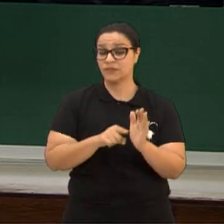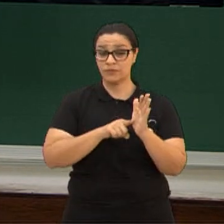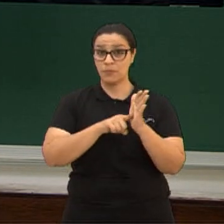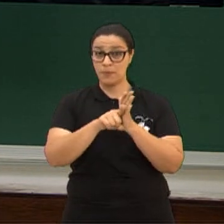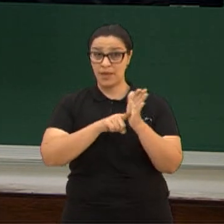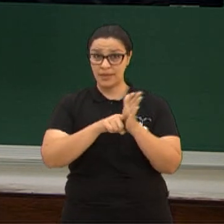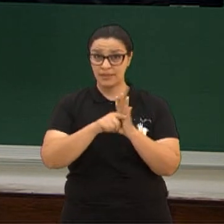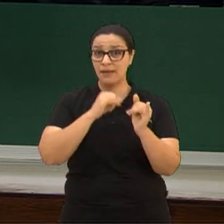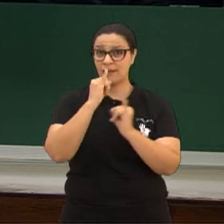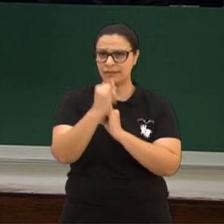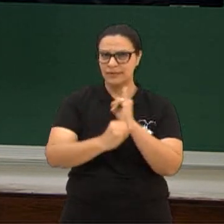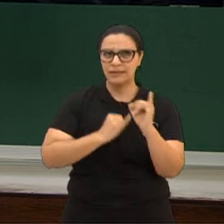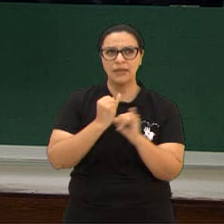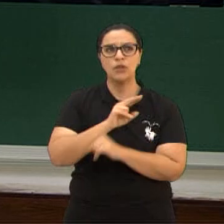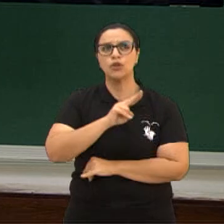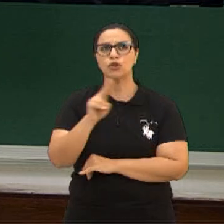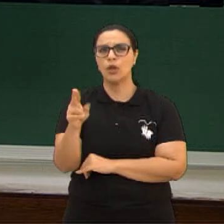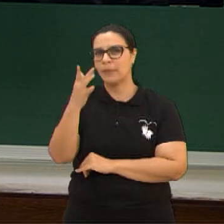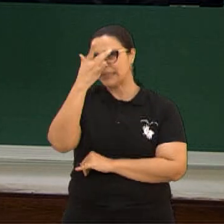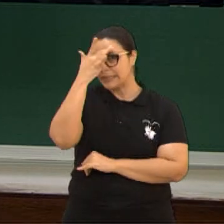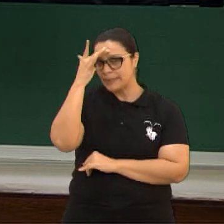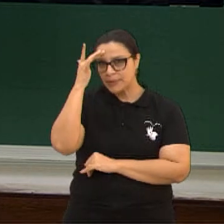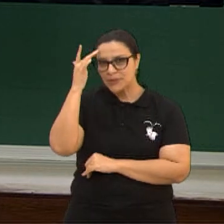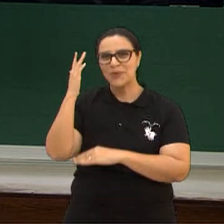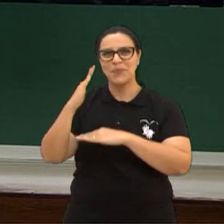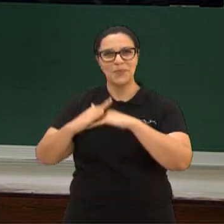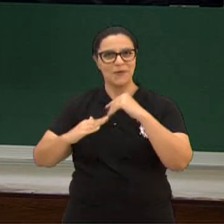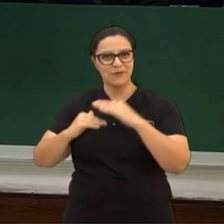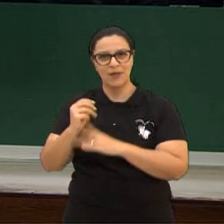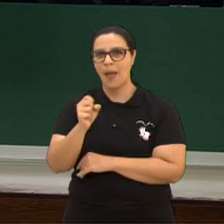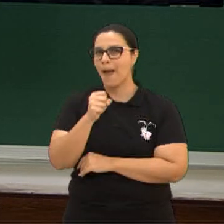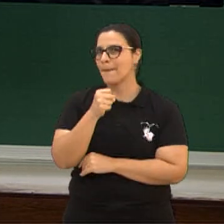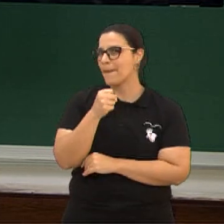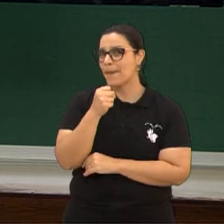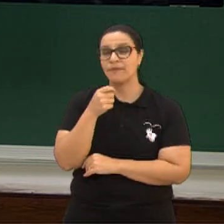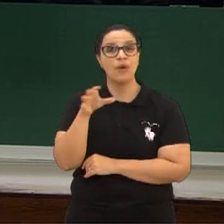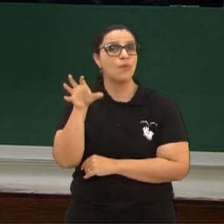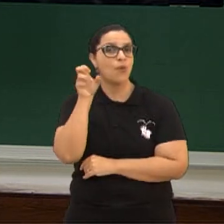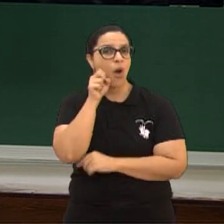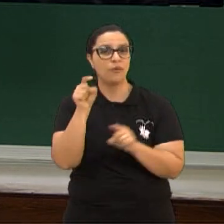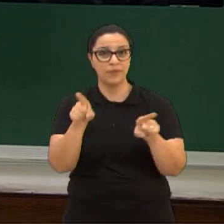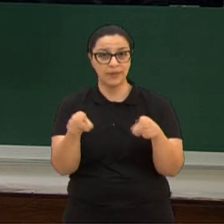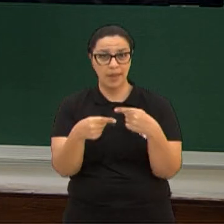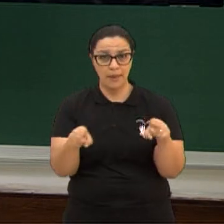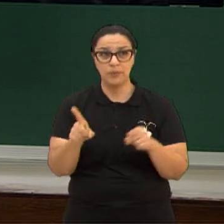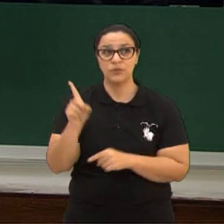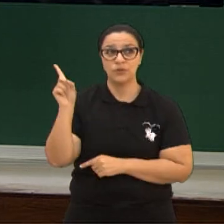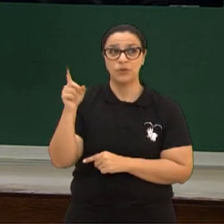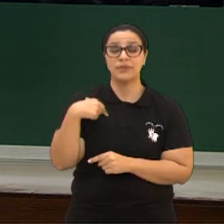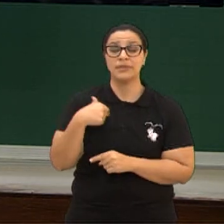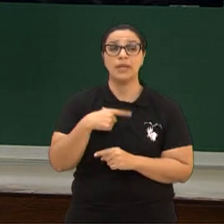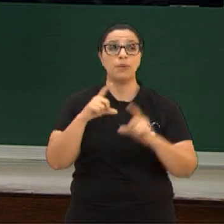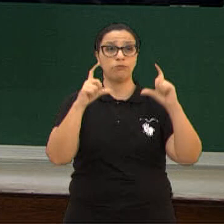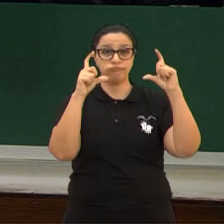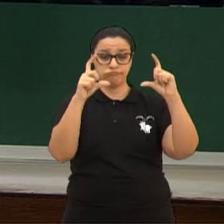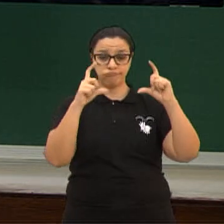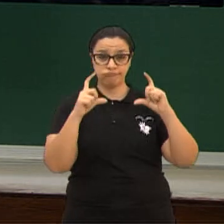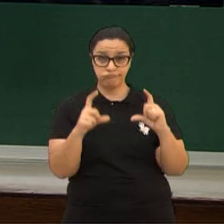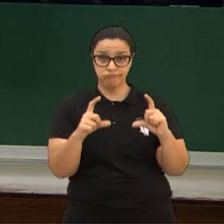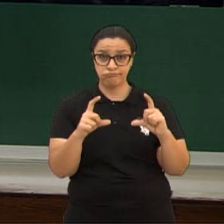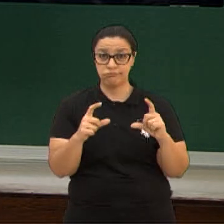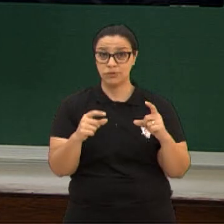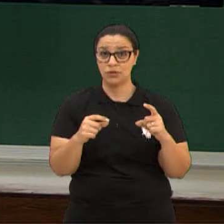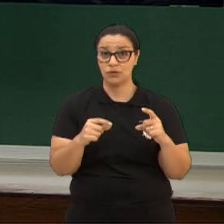procurar depois o cantor, lá no YouTube vocês vão ouvir a musiquinha. Então, a teacher trouxe